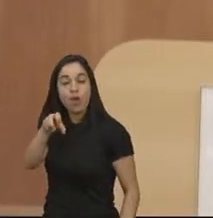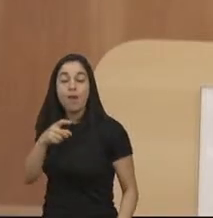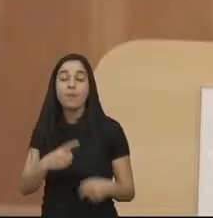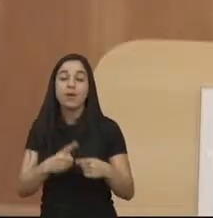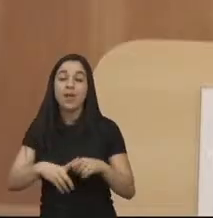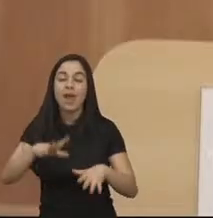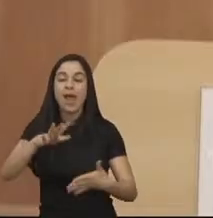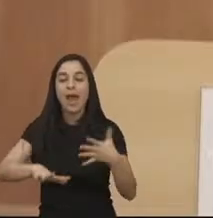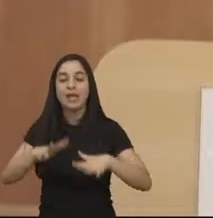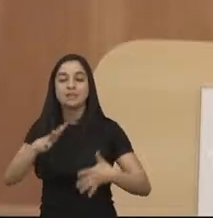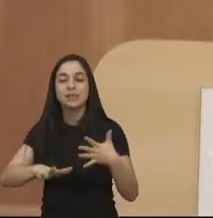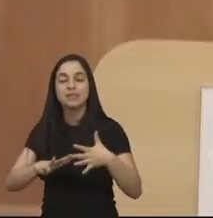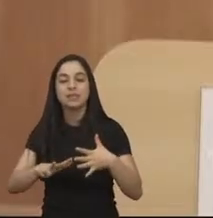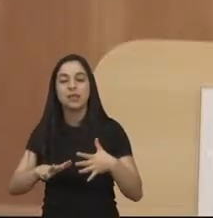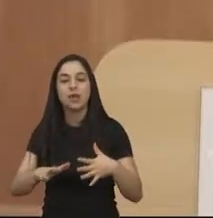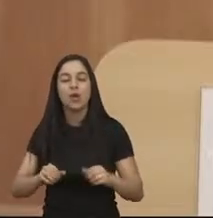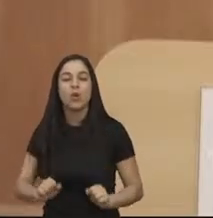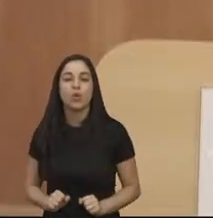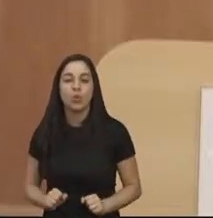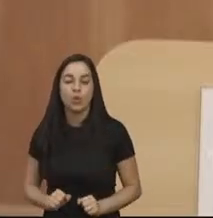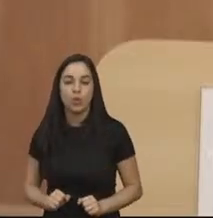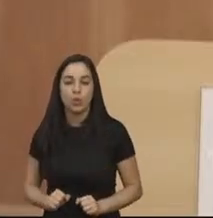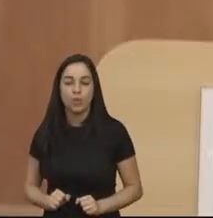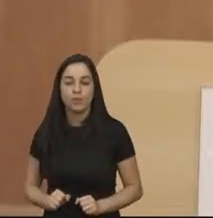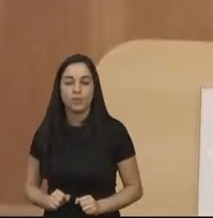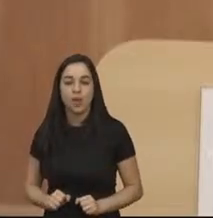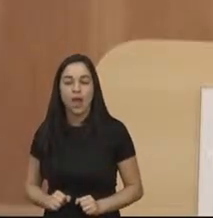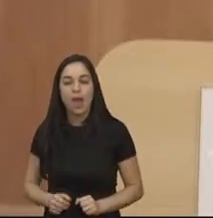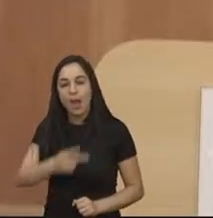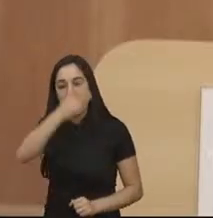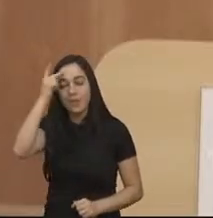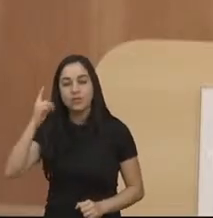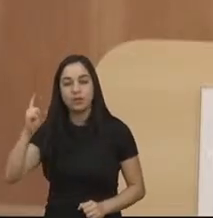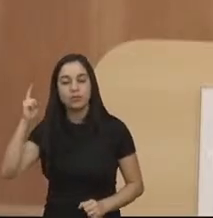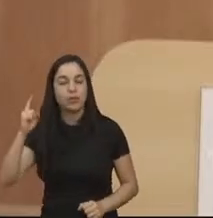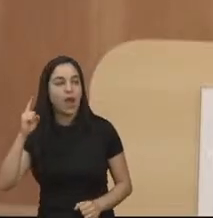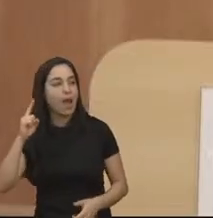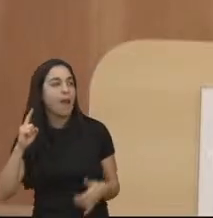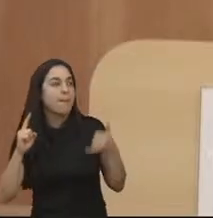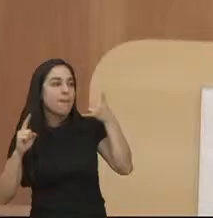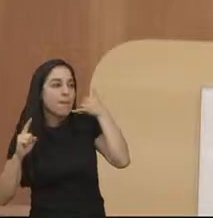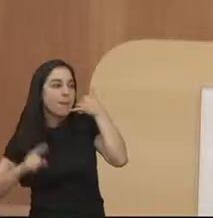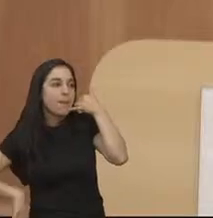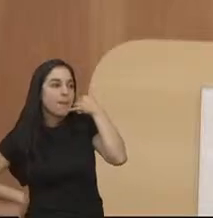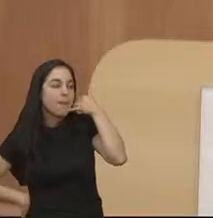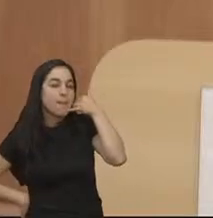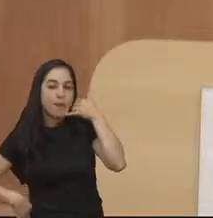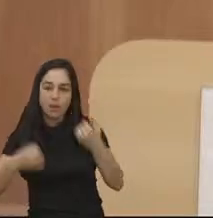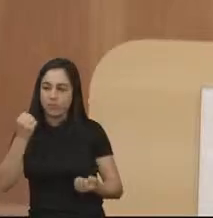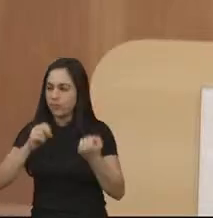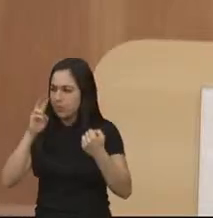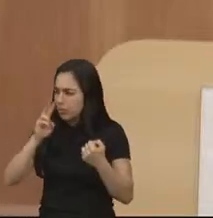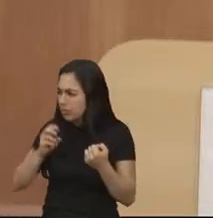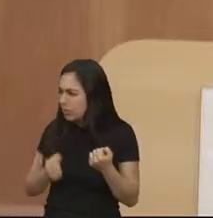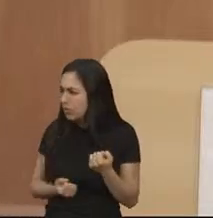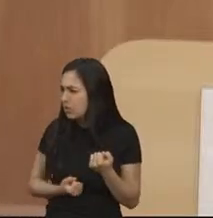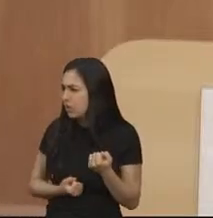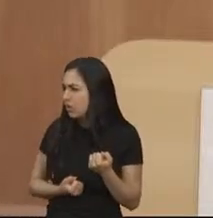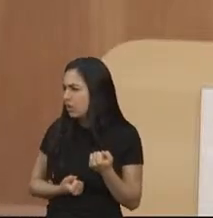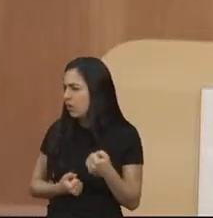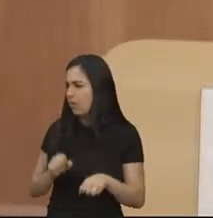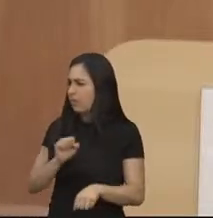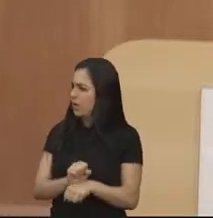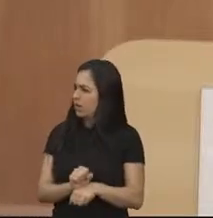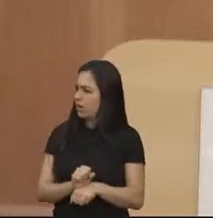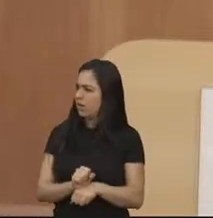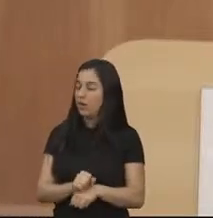celular, e a gente às vezes para o carro, mas aí ele fala assim, não pode passar, porque para na direção da faixa.